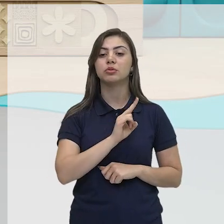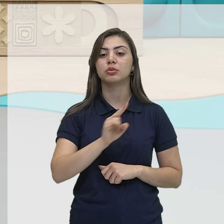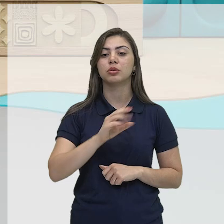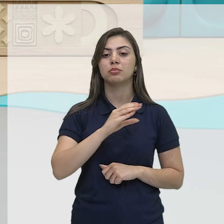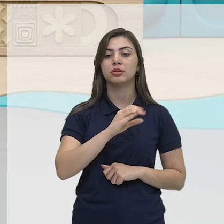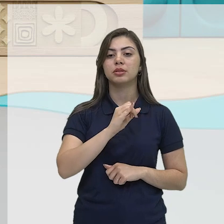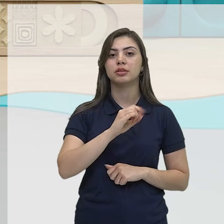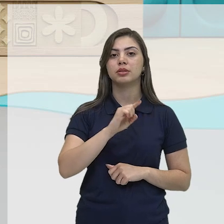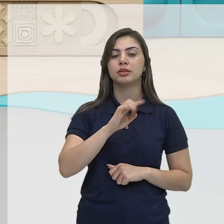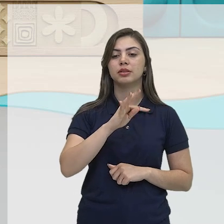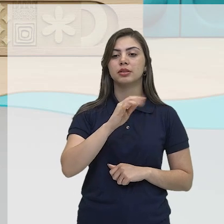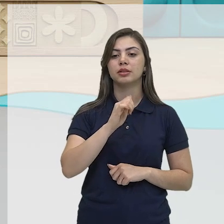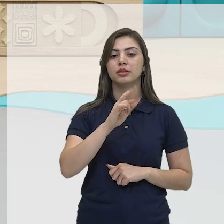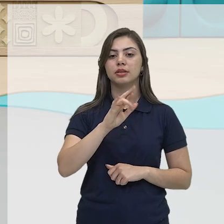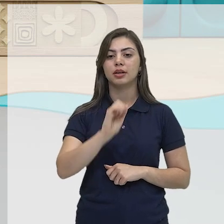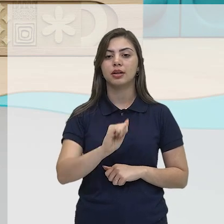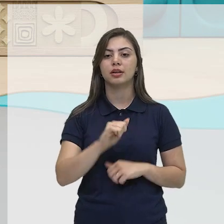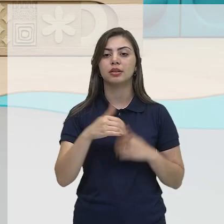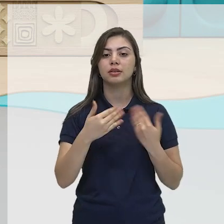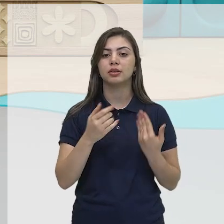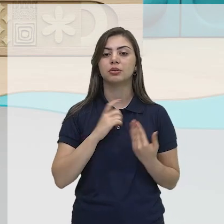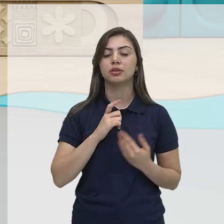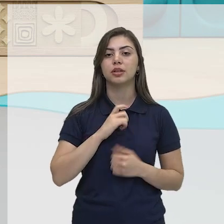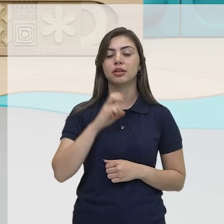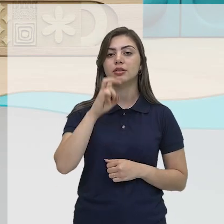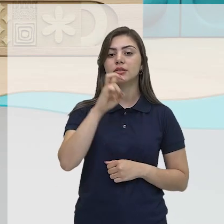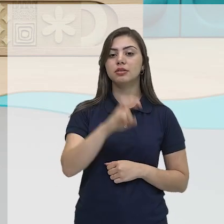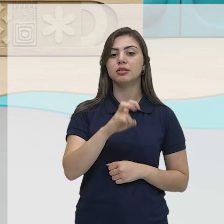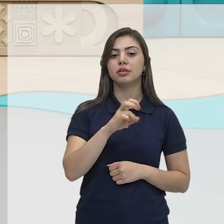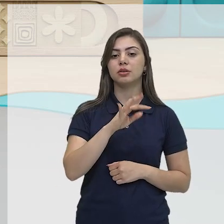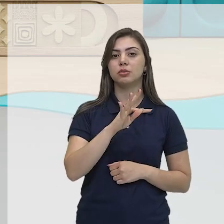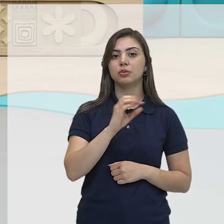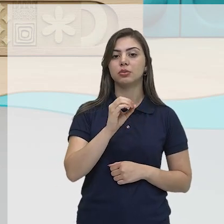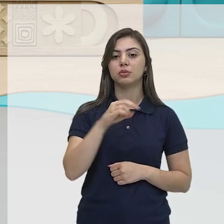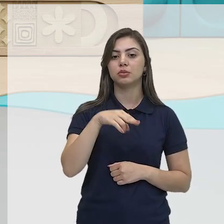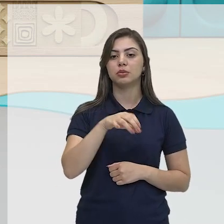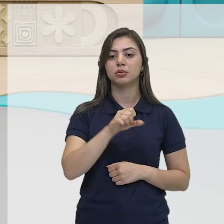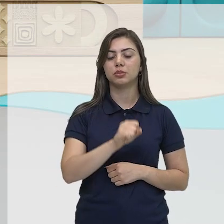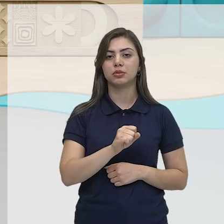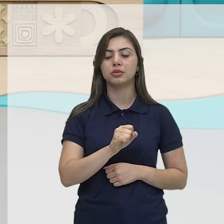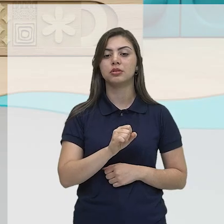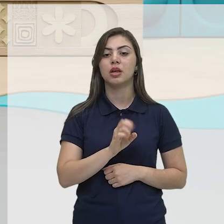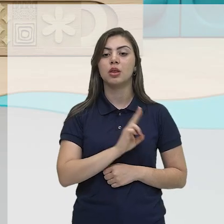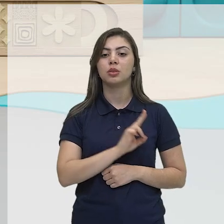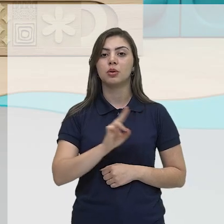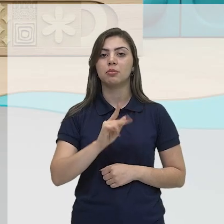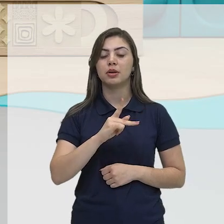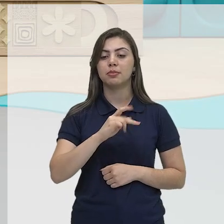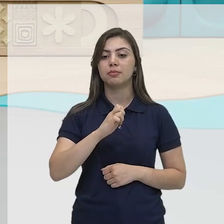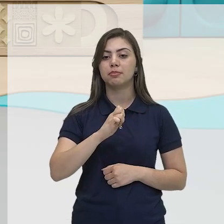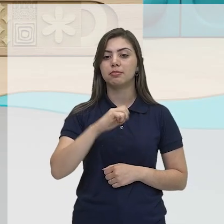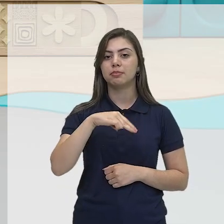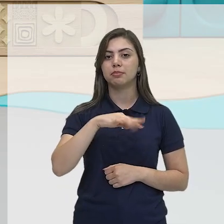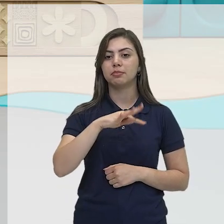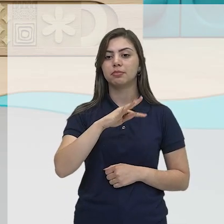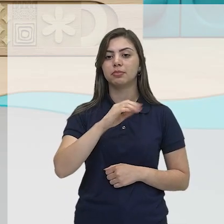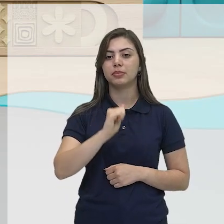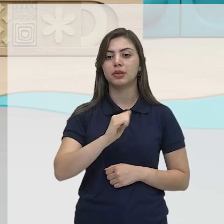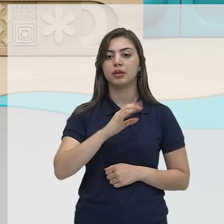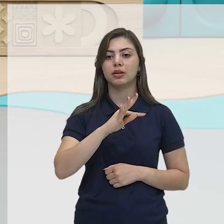sistema musical que possuía uma escala de 5 tons, chamada pentafônica. Então, a gente já vai percebendo